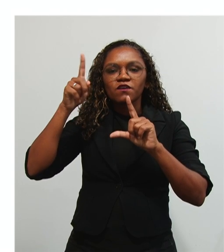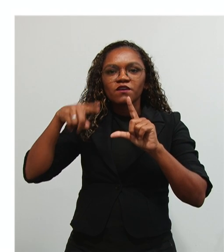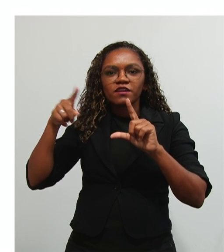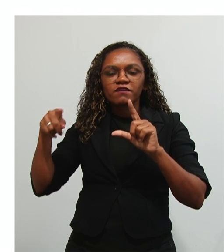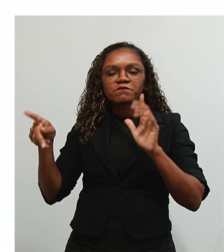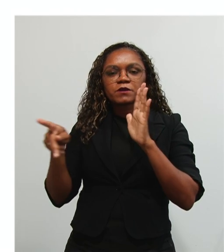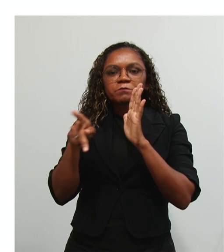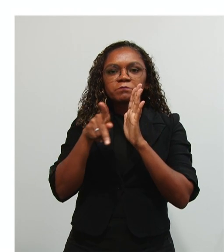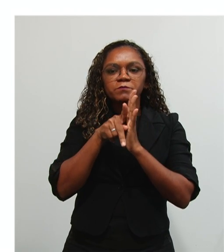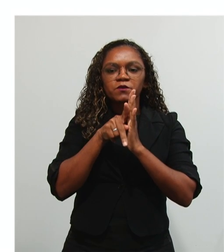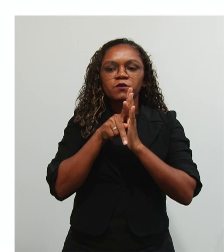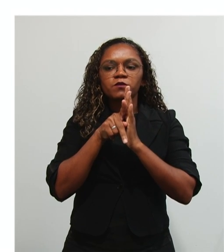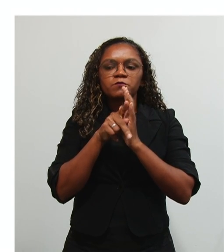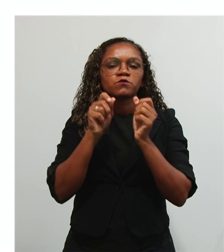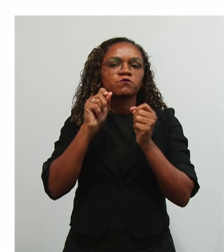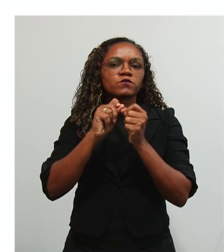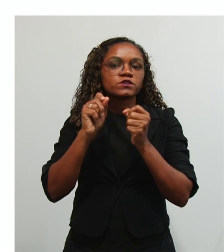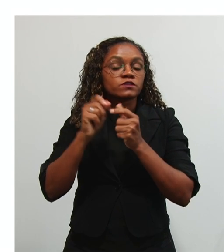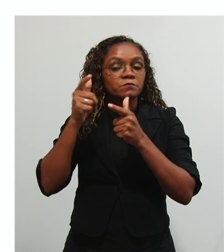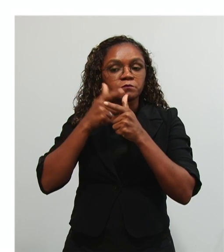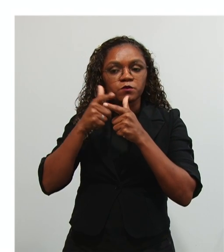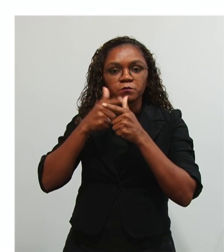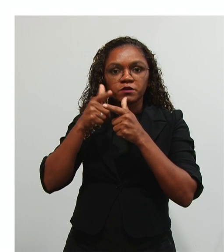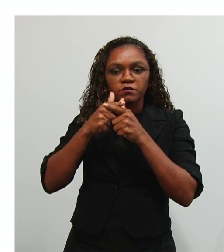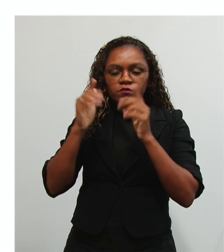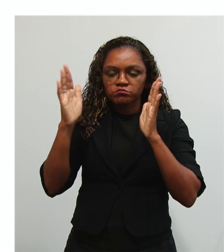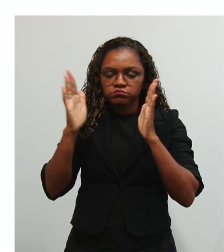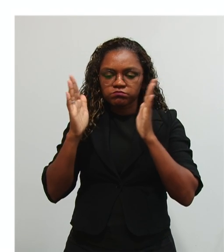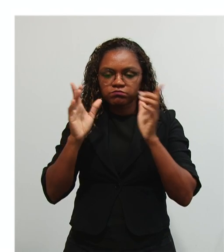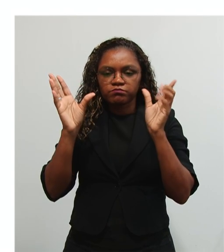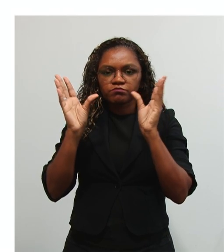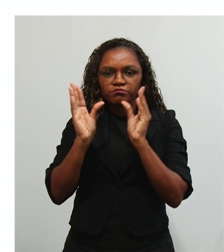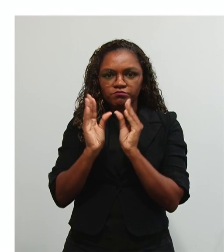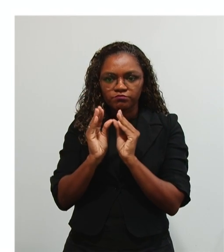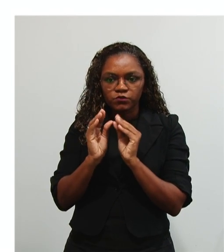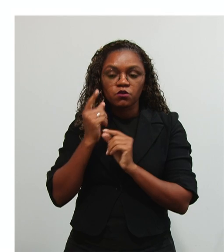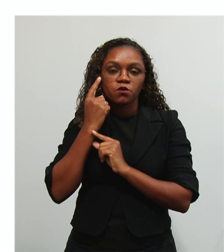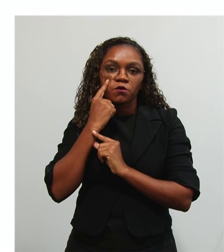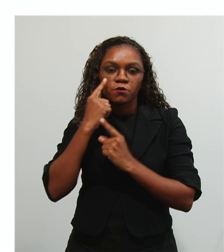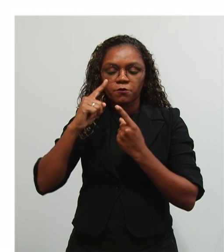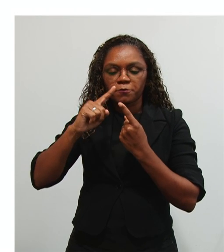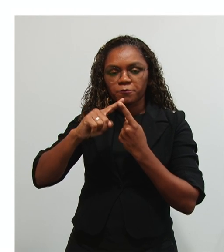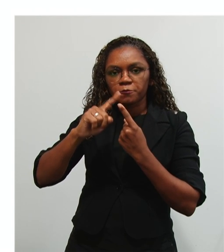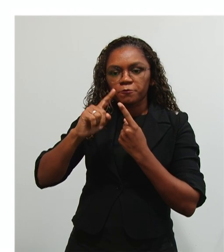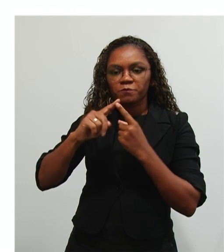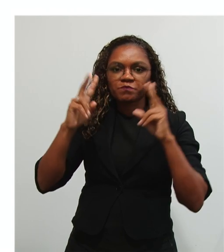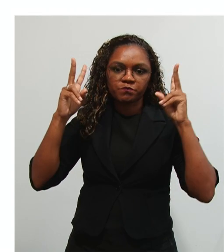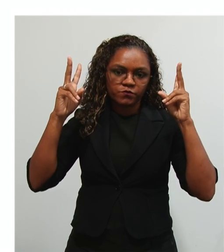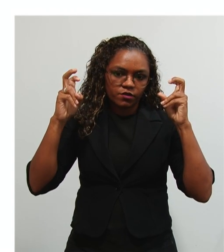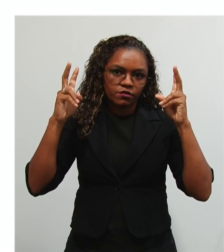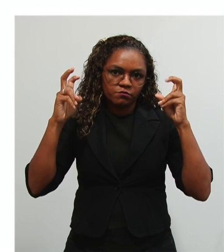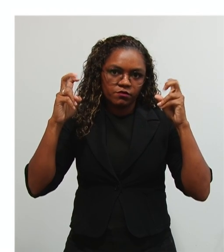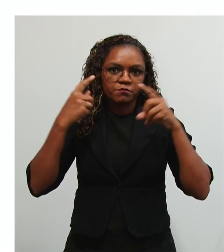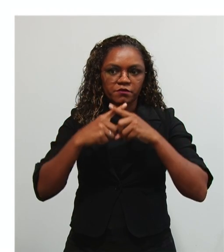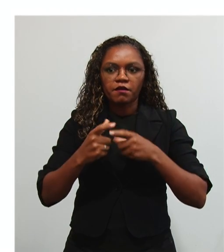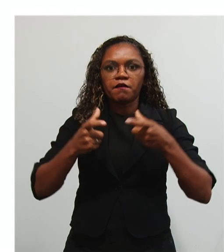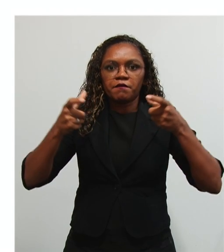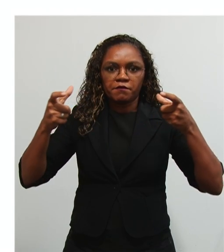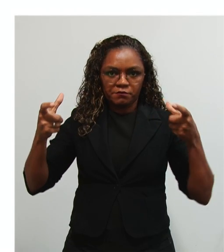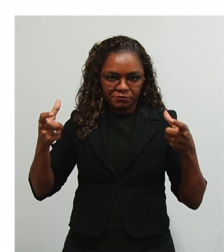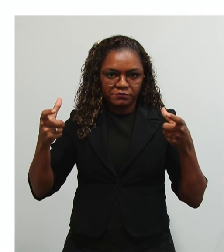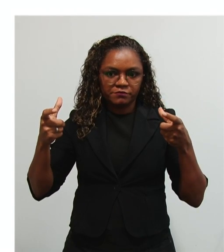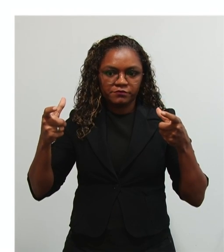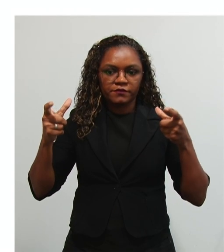da questão da formulação do problema, né? Então a gente tem um tema, que geralmente é um tema bem amplo,